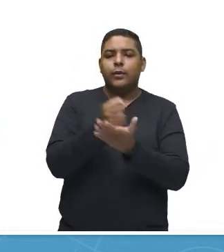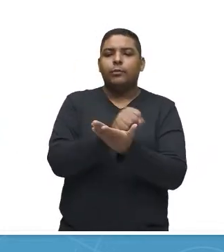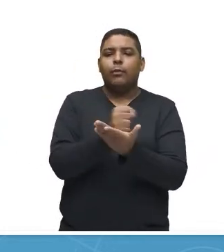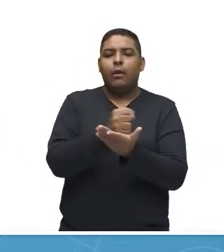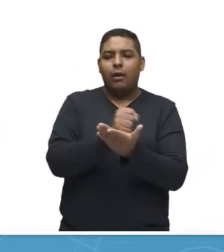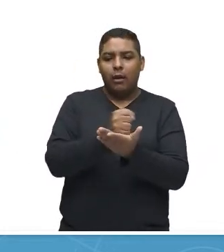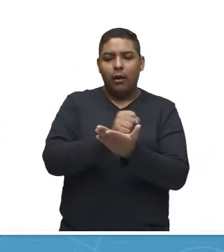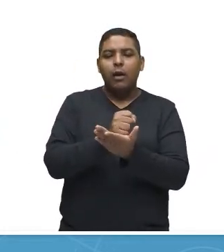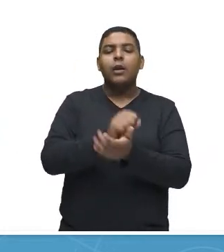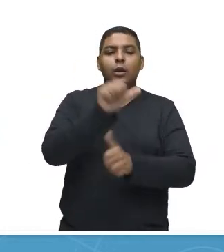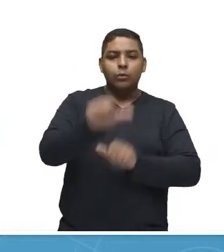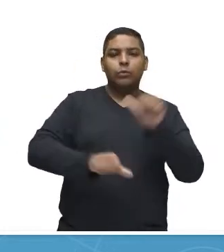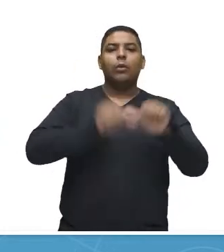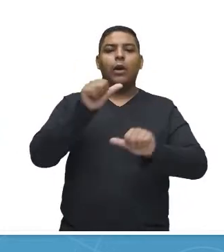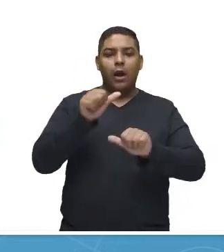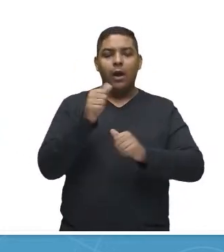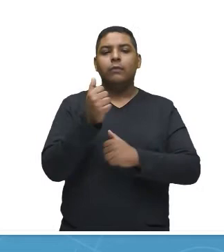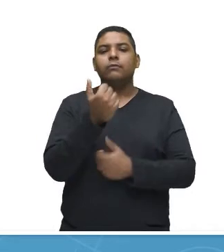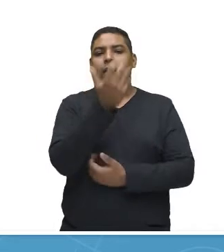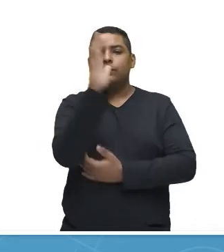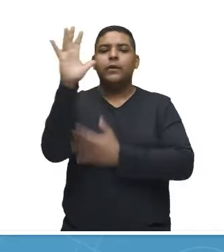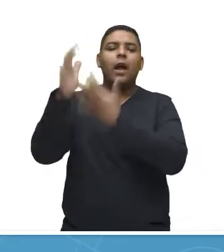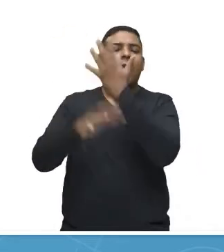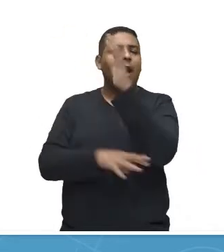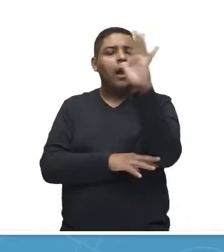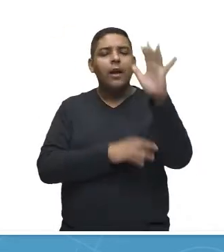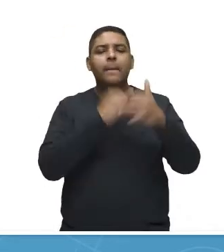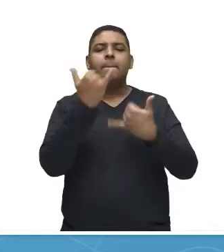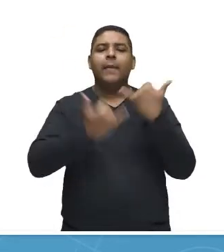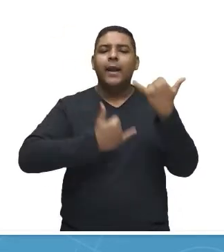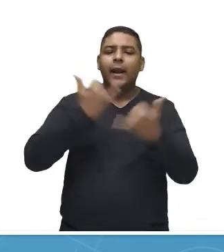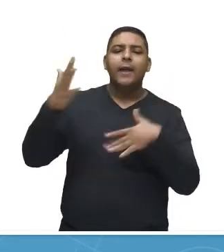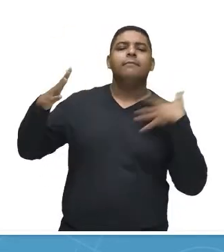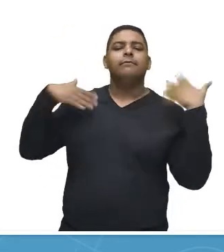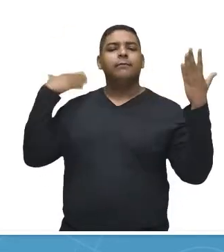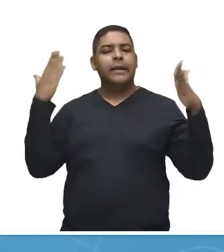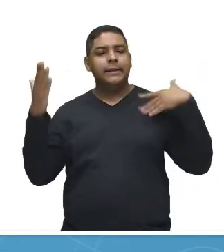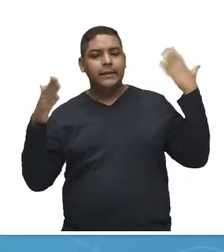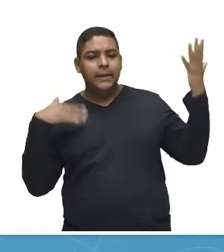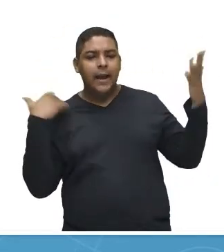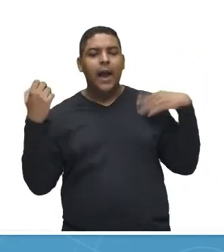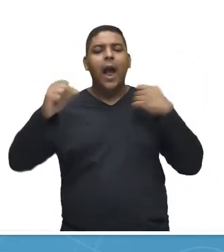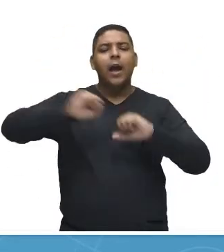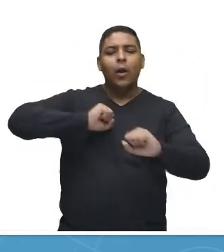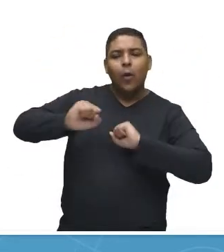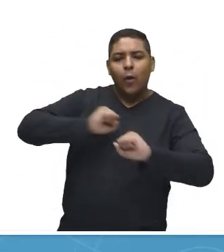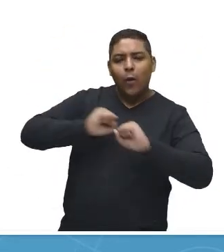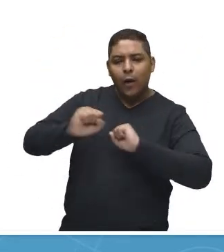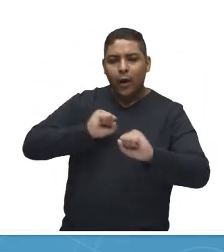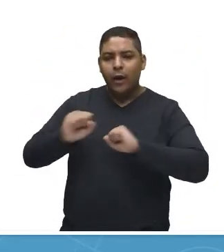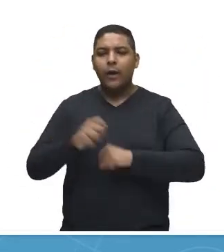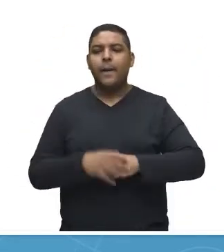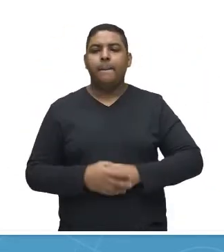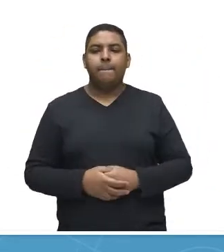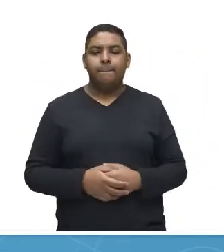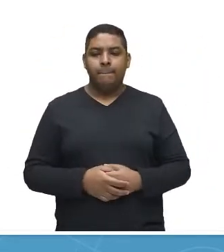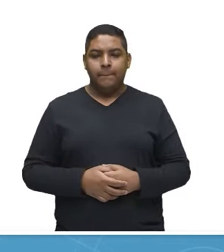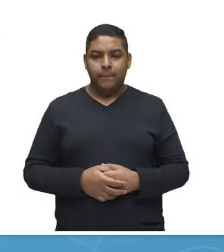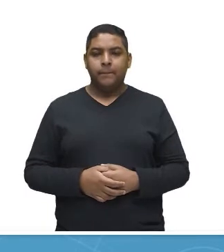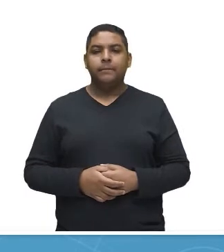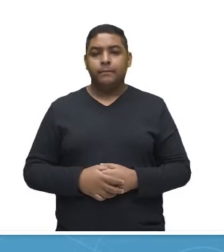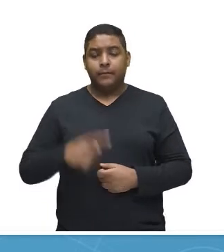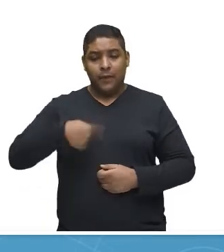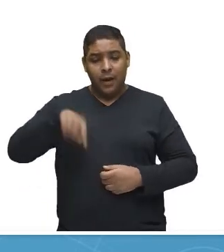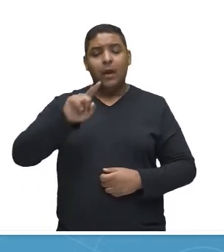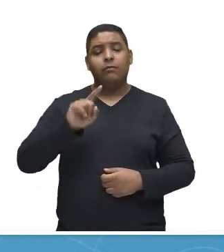por atividades ao ar livre, como brincar, passear, correr, né? Então, essas são as atividades que a